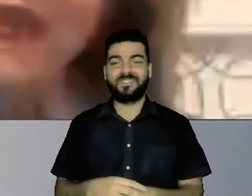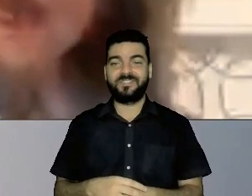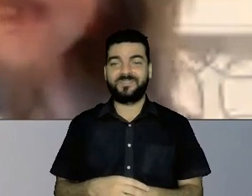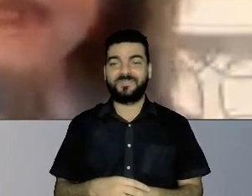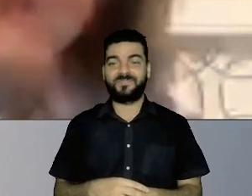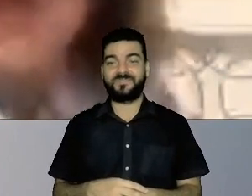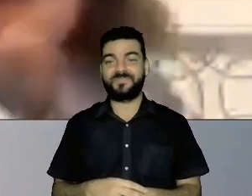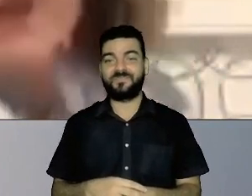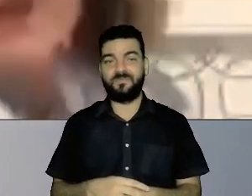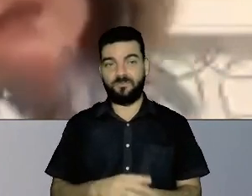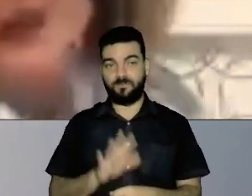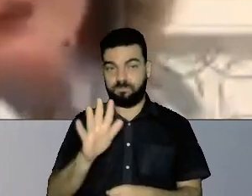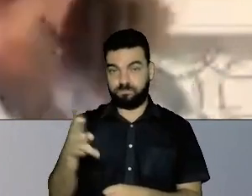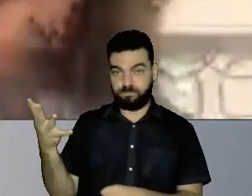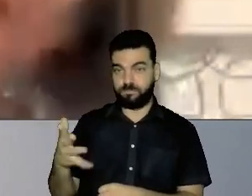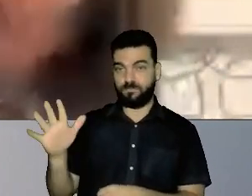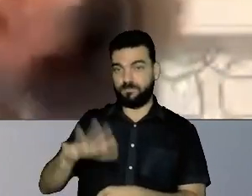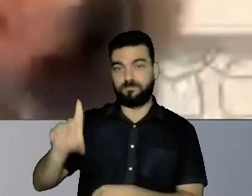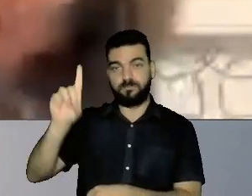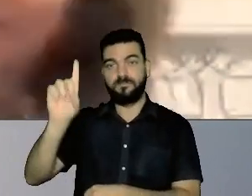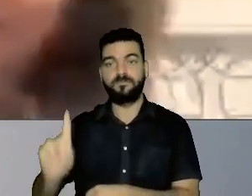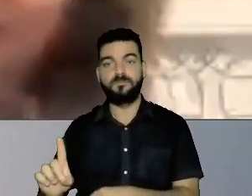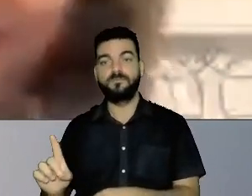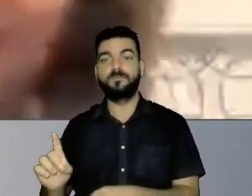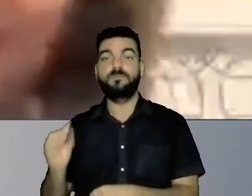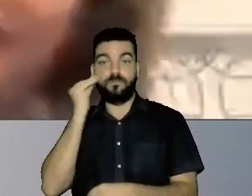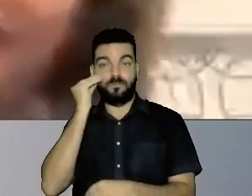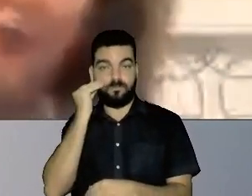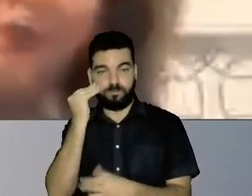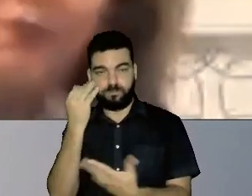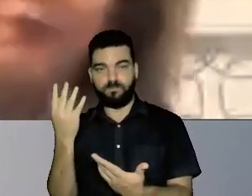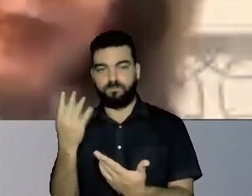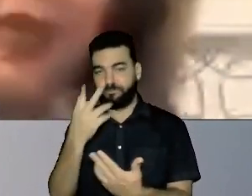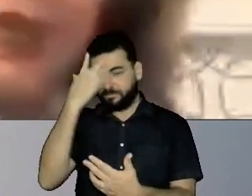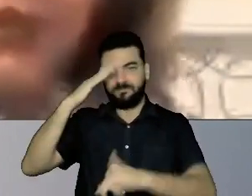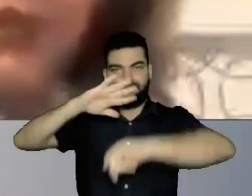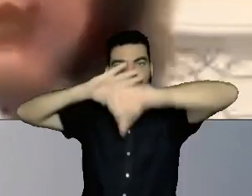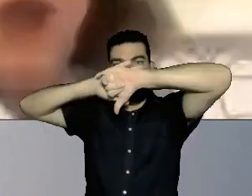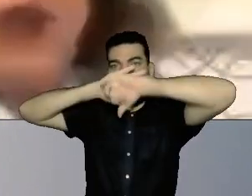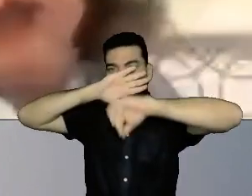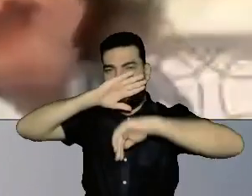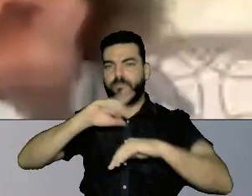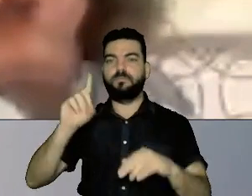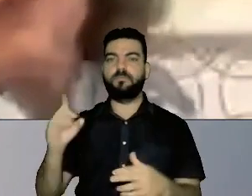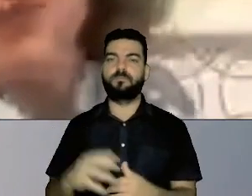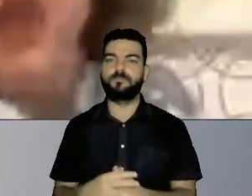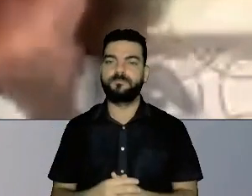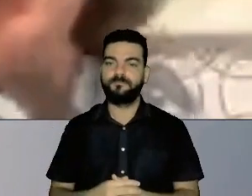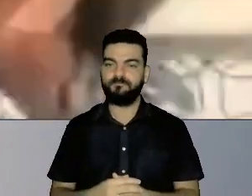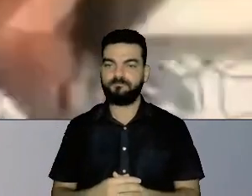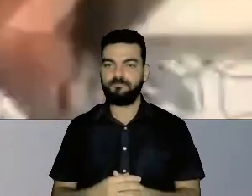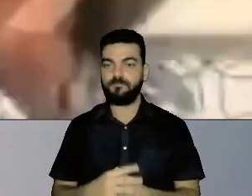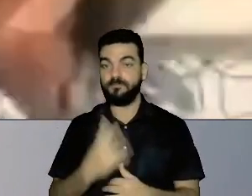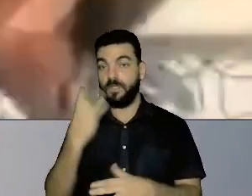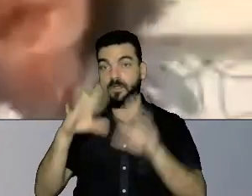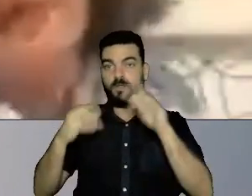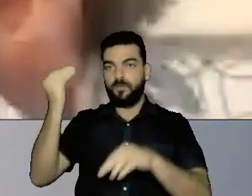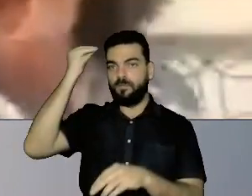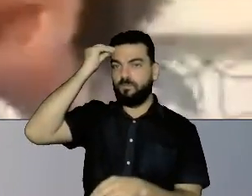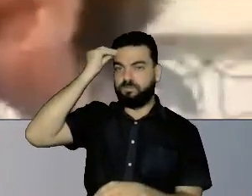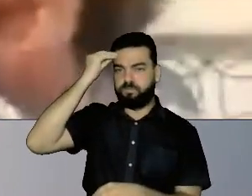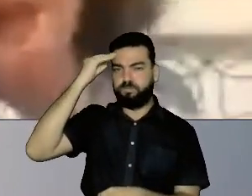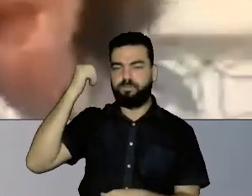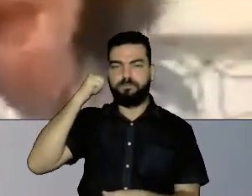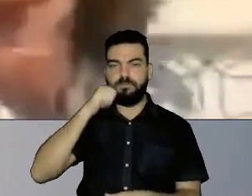o direito vem mais para reprimir esse tipo de conduta, que geralmente não são as mulheres